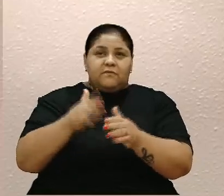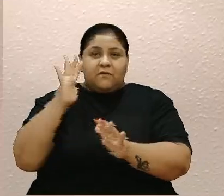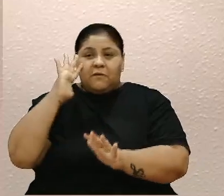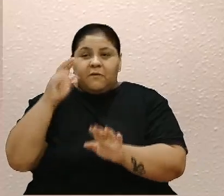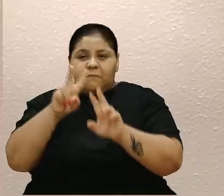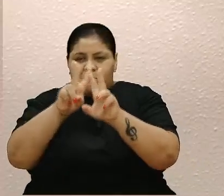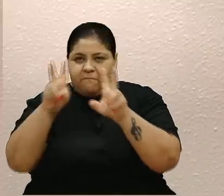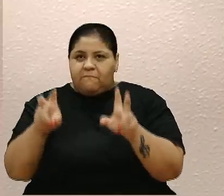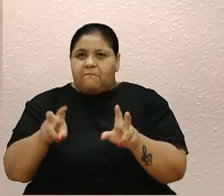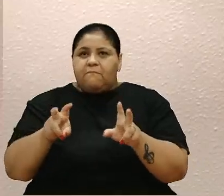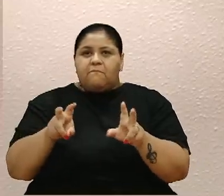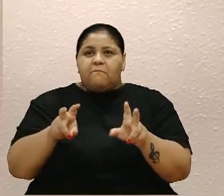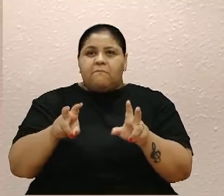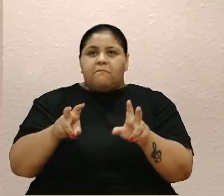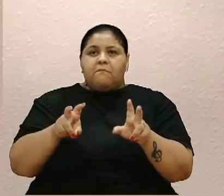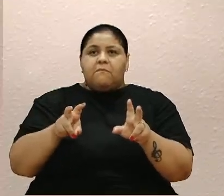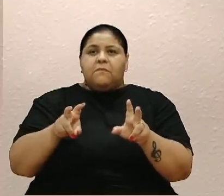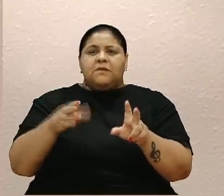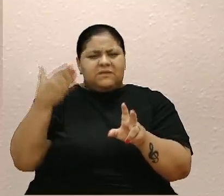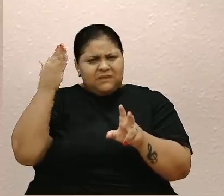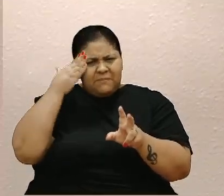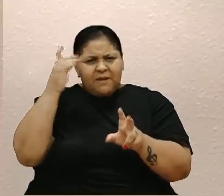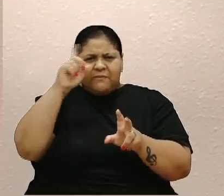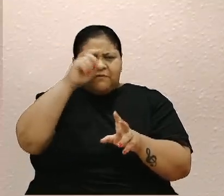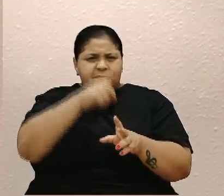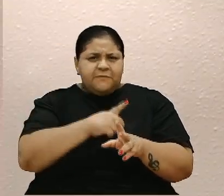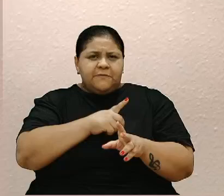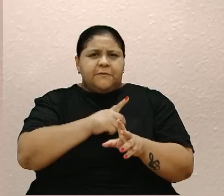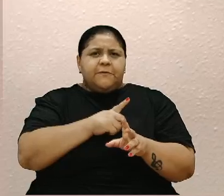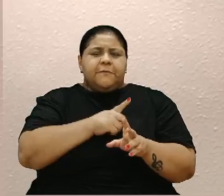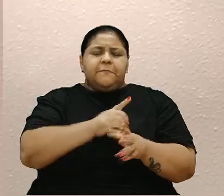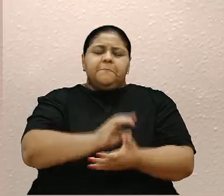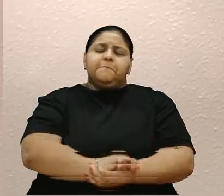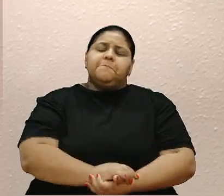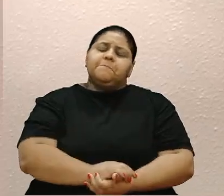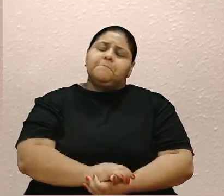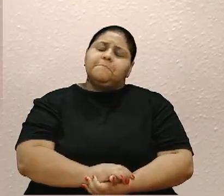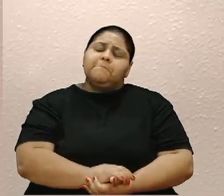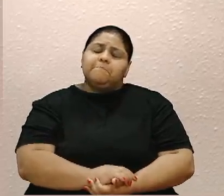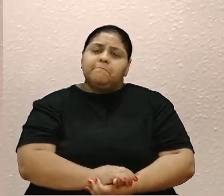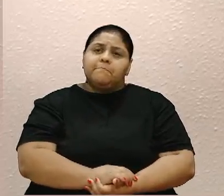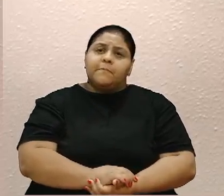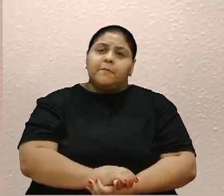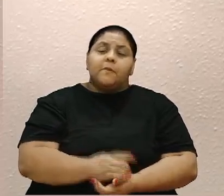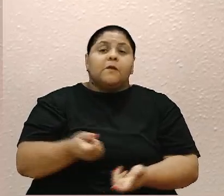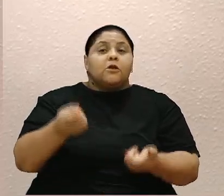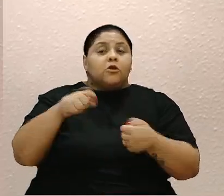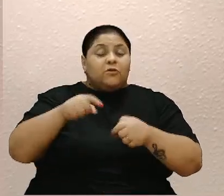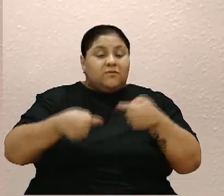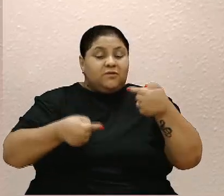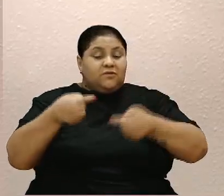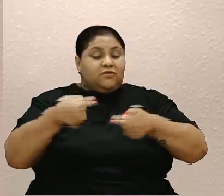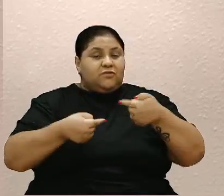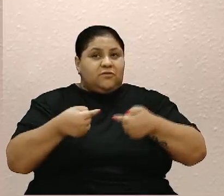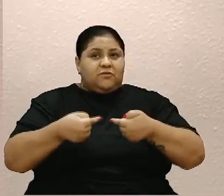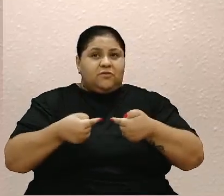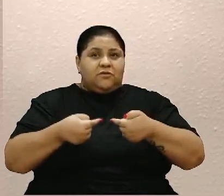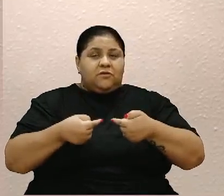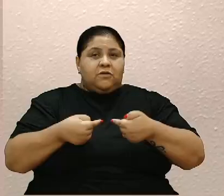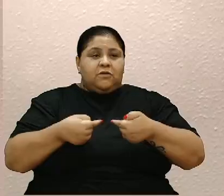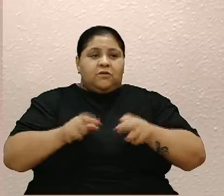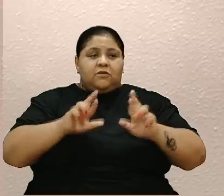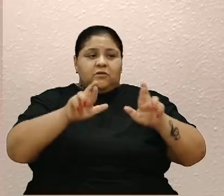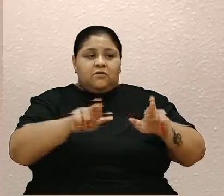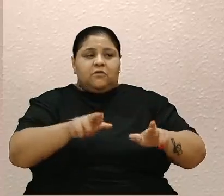tema mesmo que complexo. E daí sim, colegas vereadores e vereadoras, nós precisamos debater daqui a pouco com a nossa região